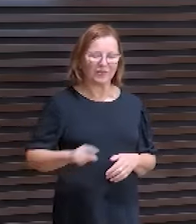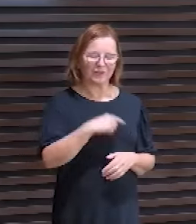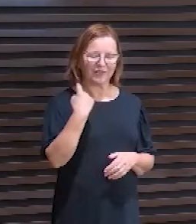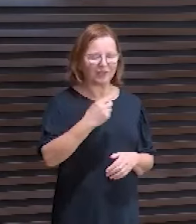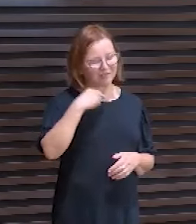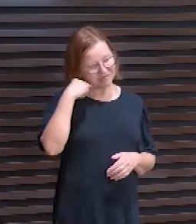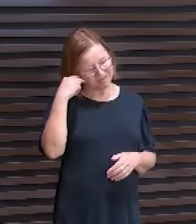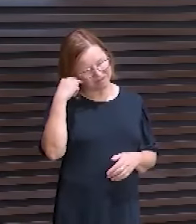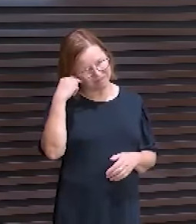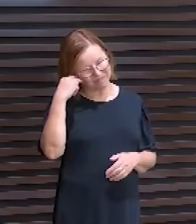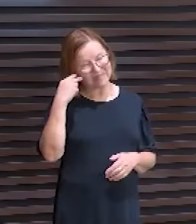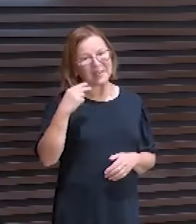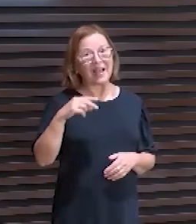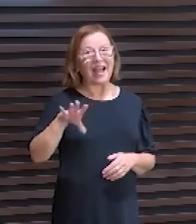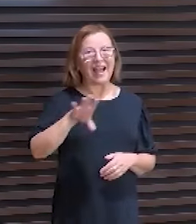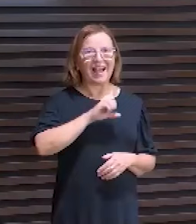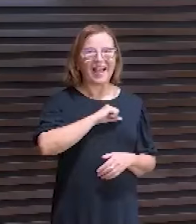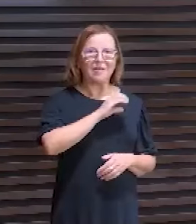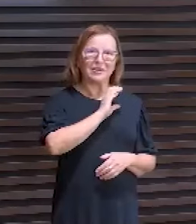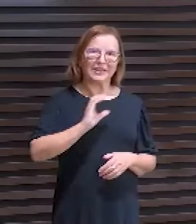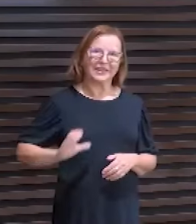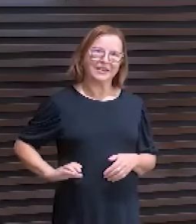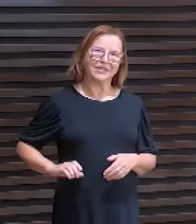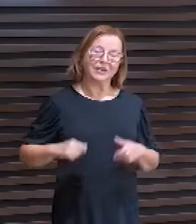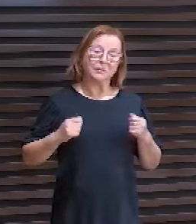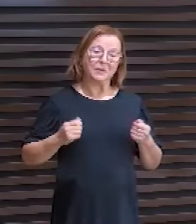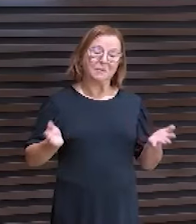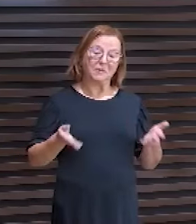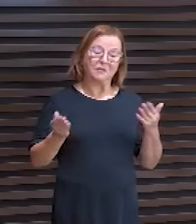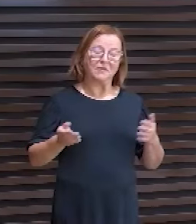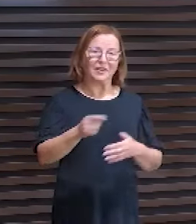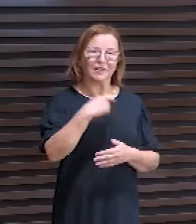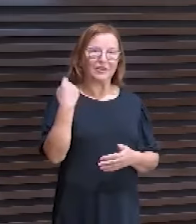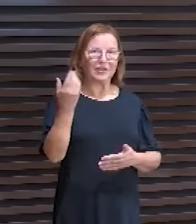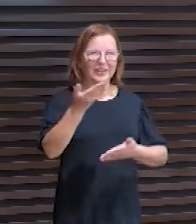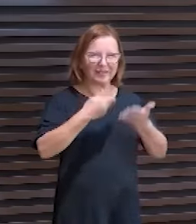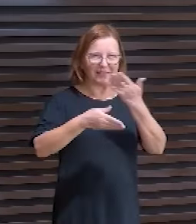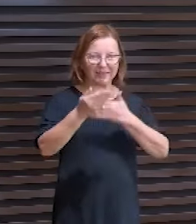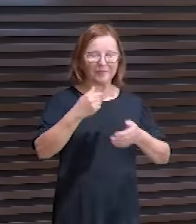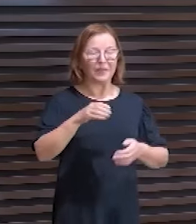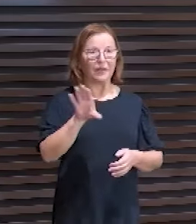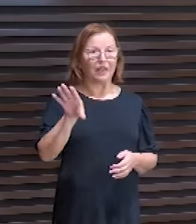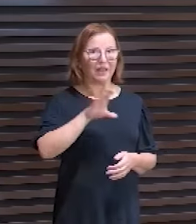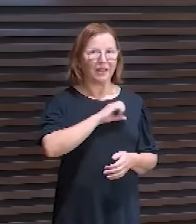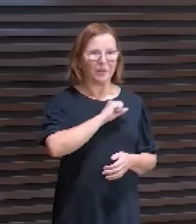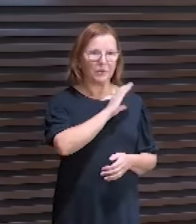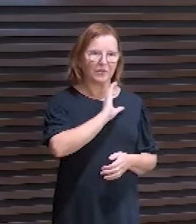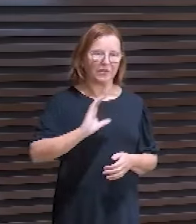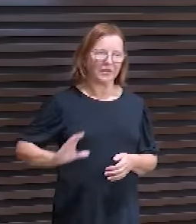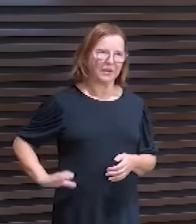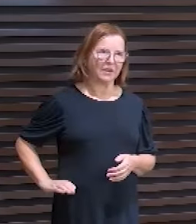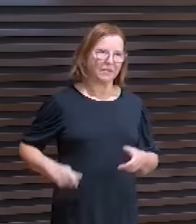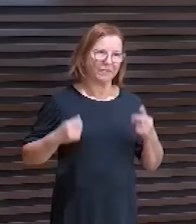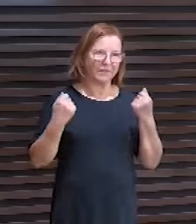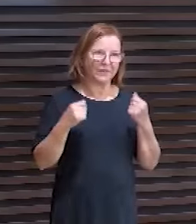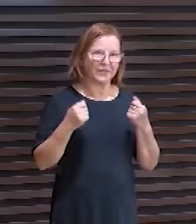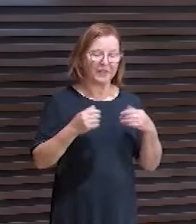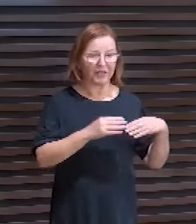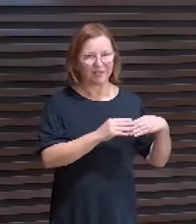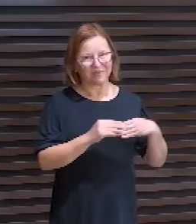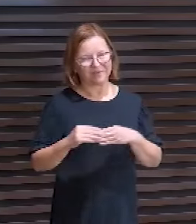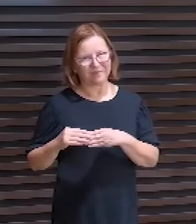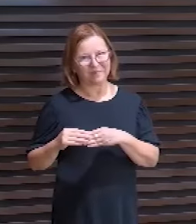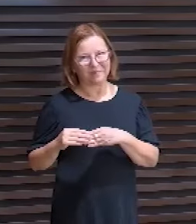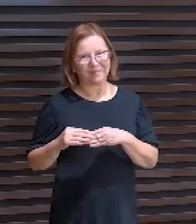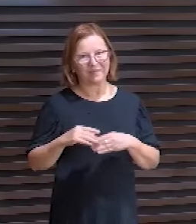Cristo que deve mover os nossos relacionamentos é o amor de Cristo que deve governar